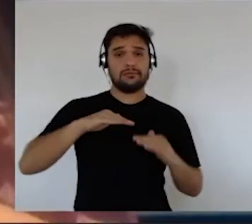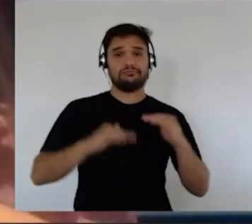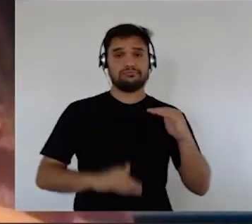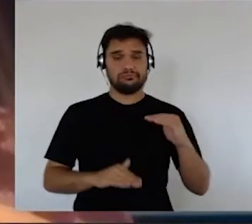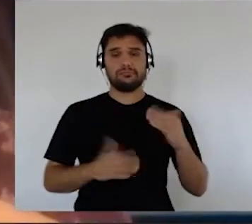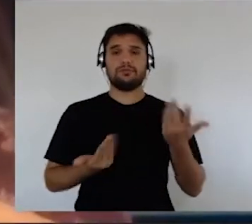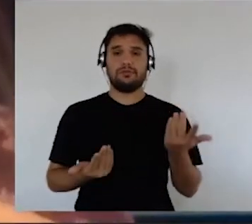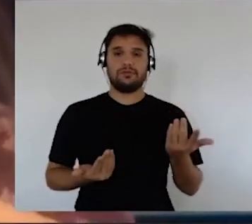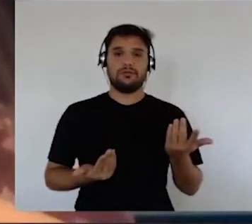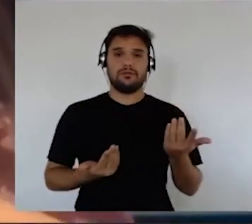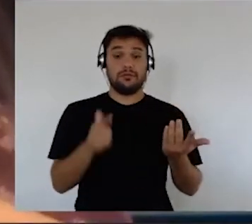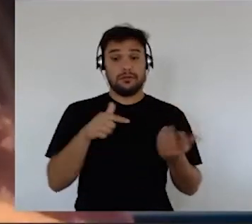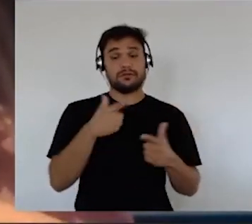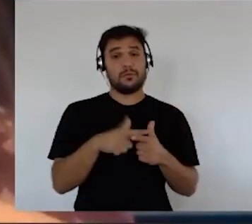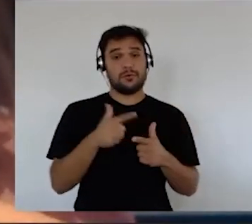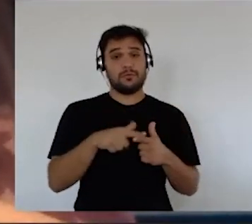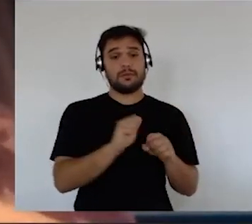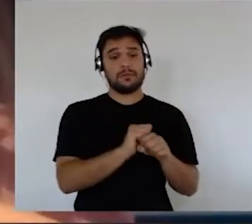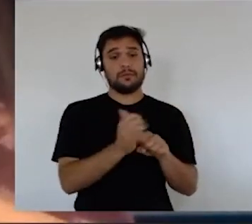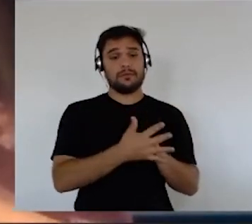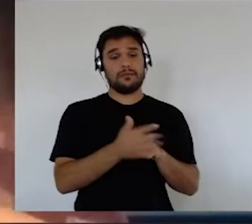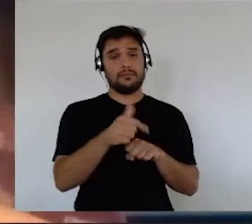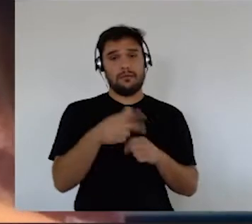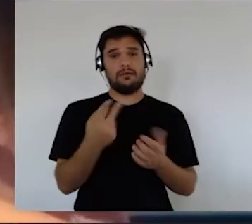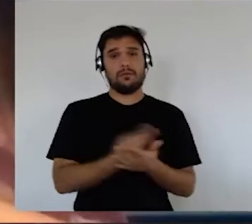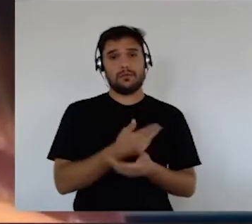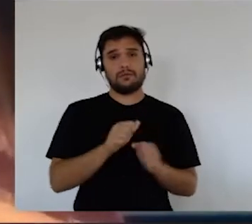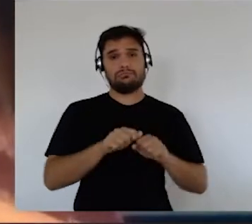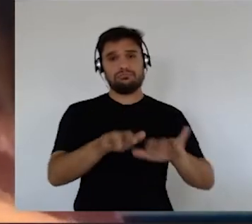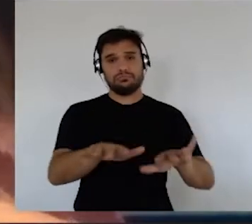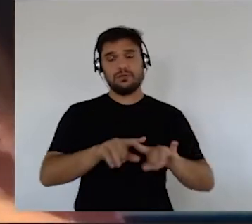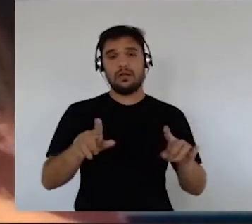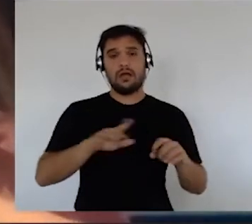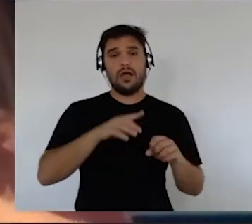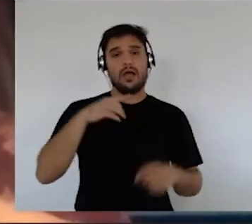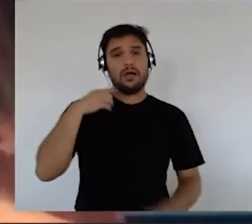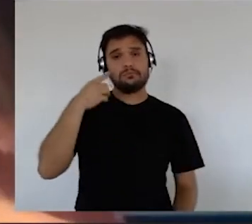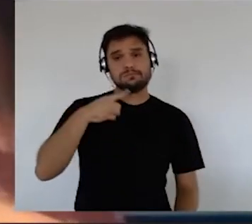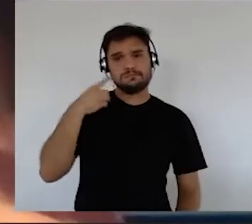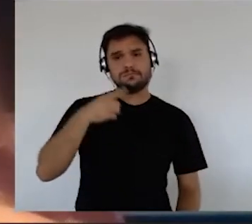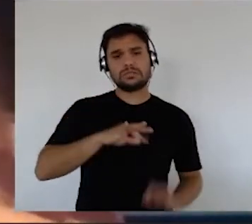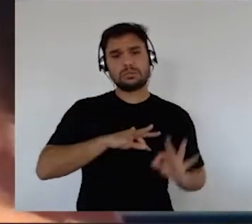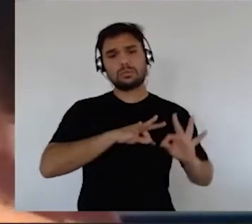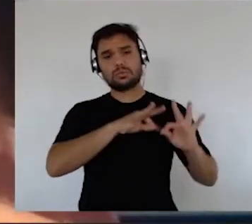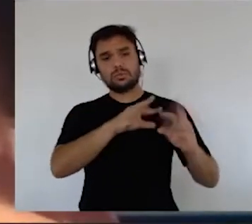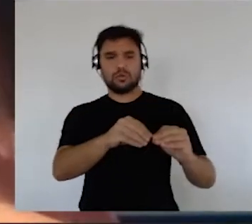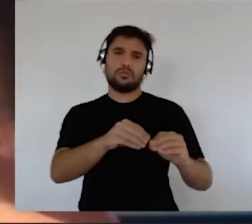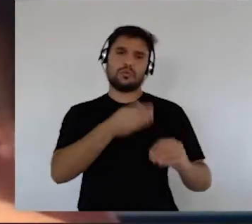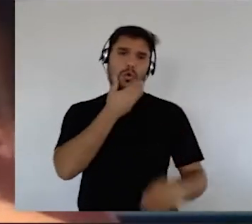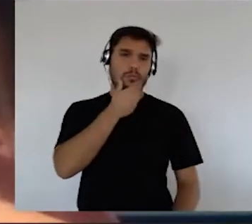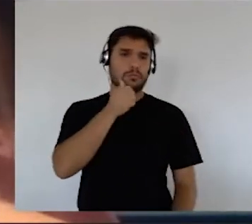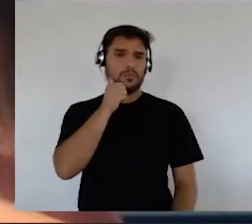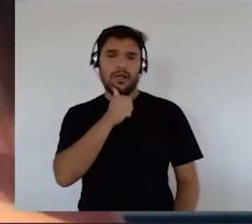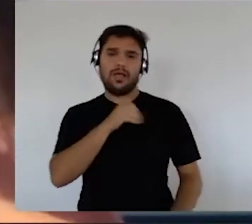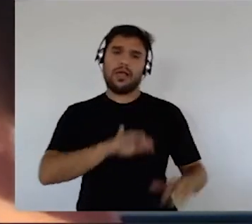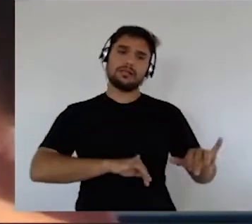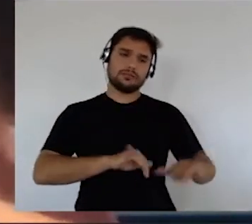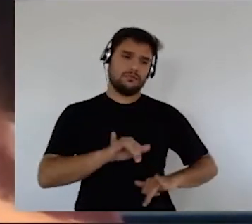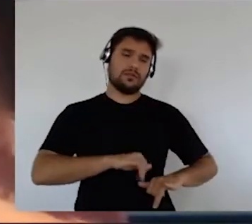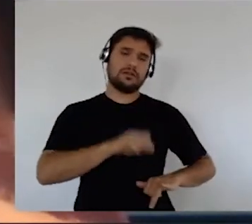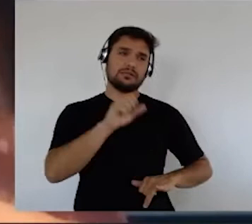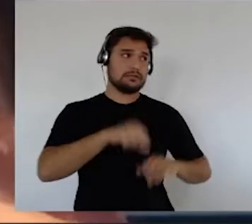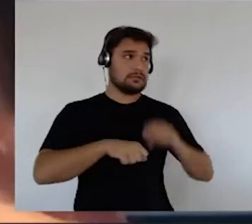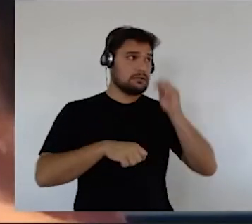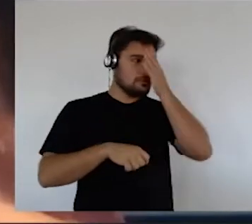em relação aos desafios que a pandemia tem colocado. A advocacia toda tem sofrido, né? É preciso a gente perceber